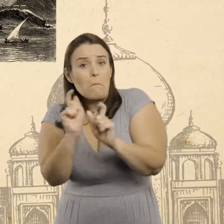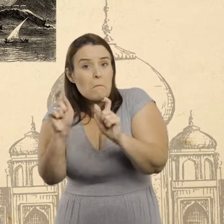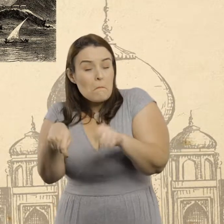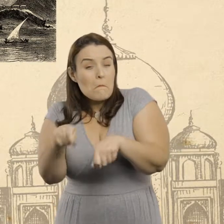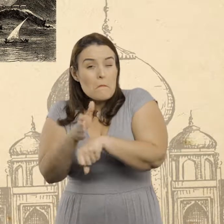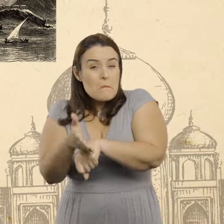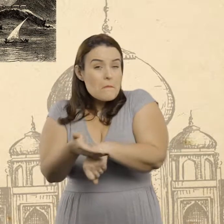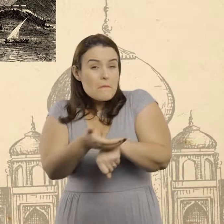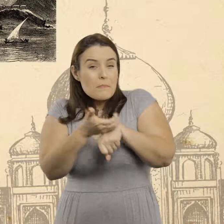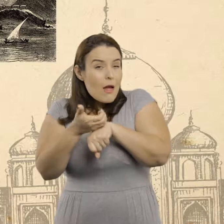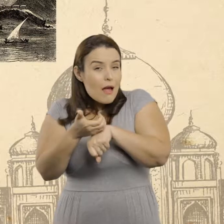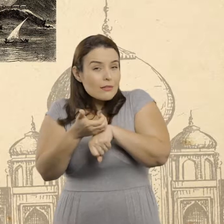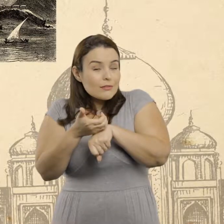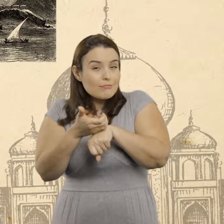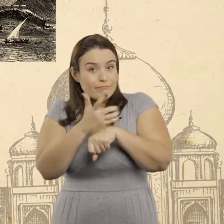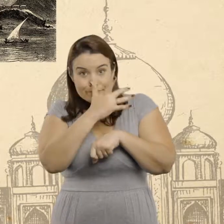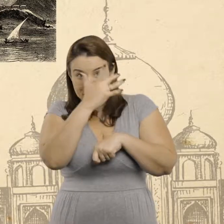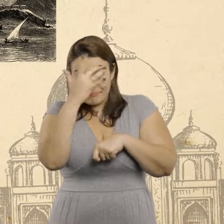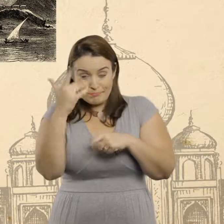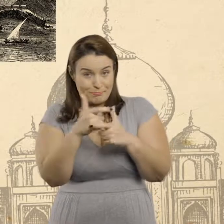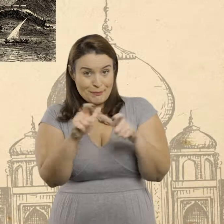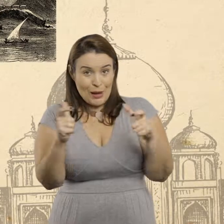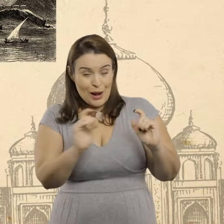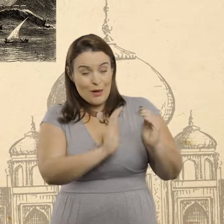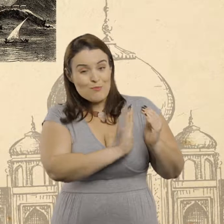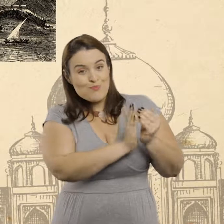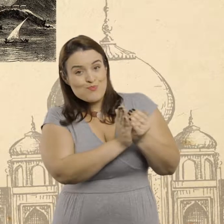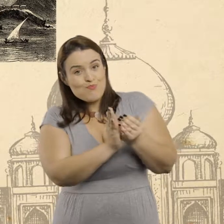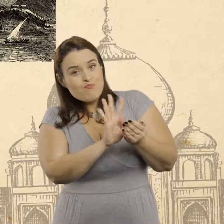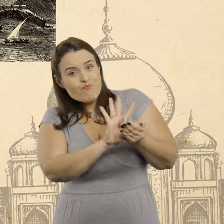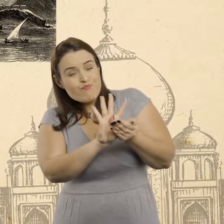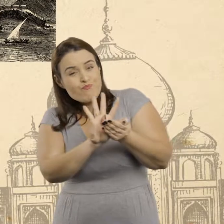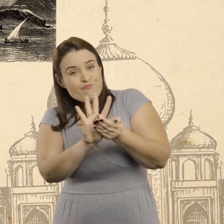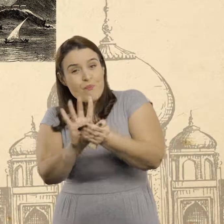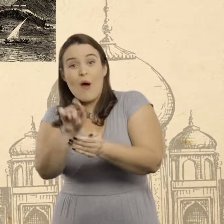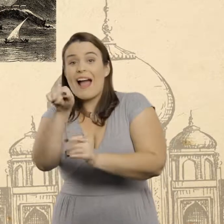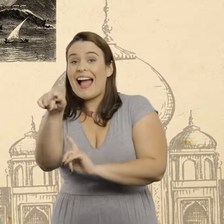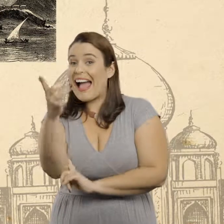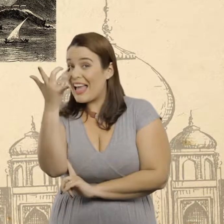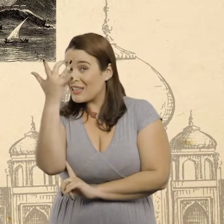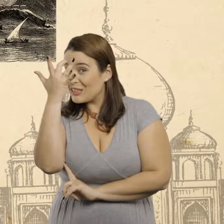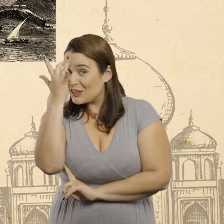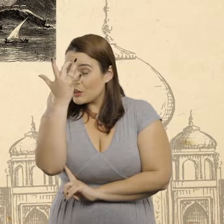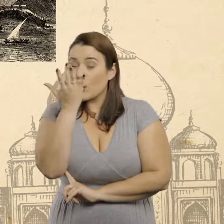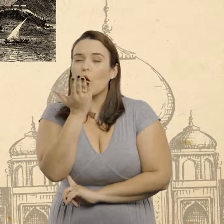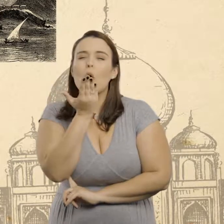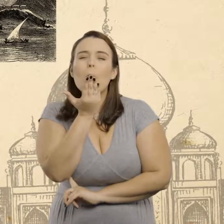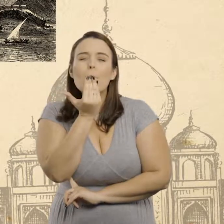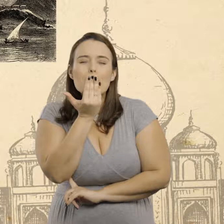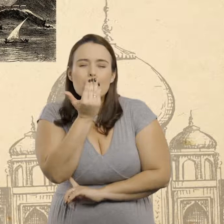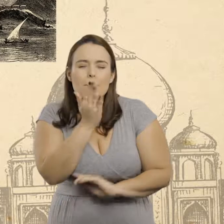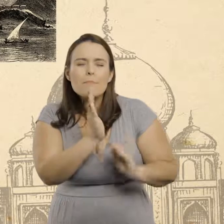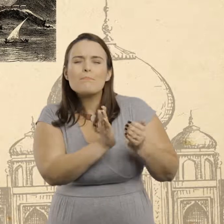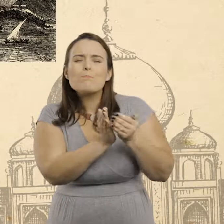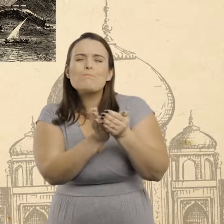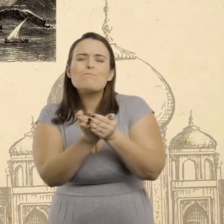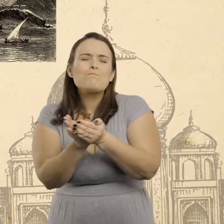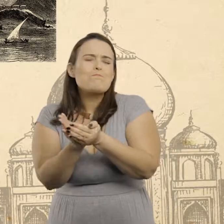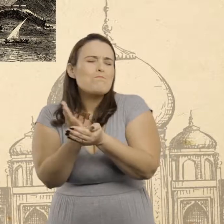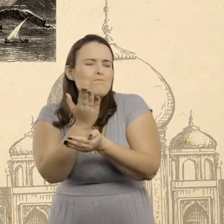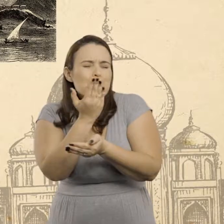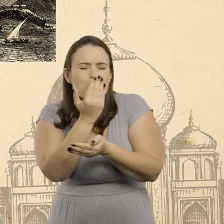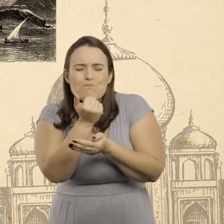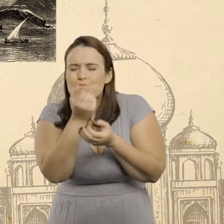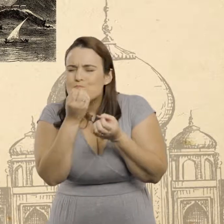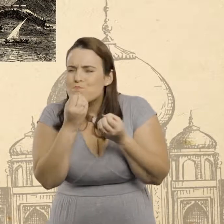chegar adiantado. Grande parte das pessoas do navio estava indo para a Índia. A comida servida no navio era muito